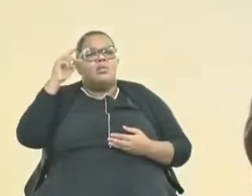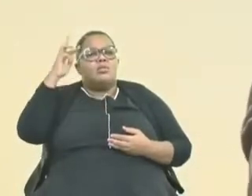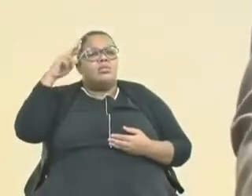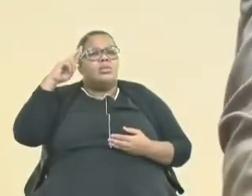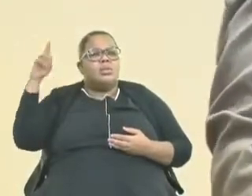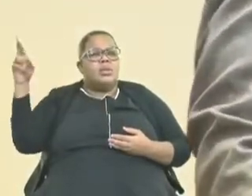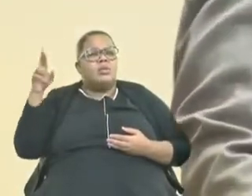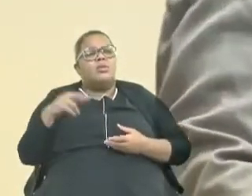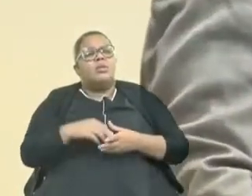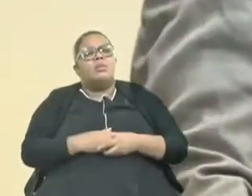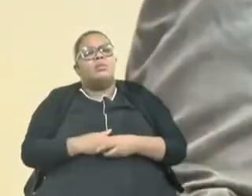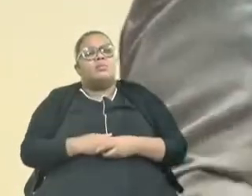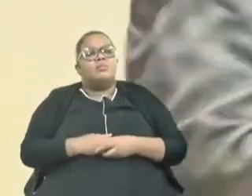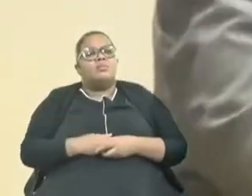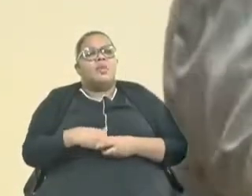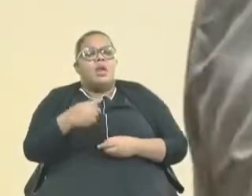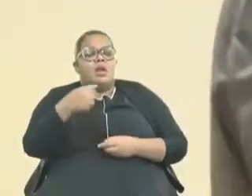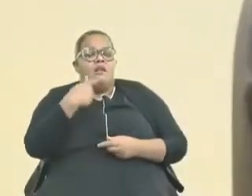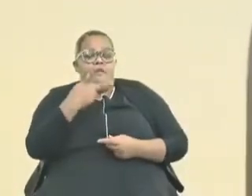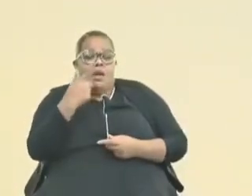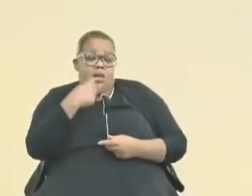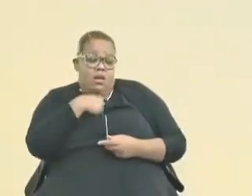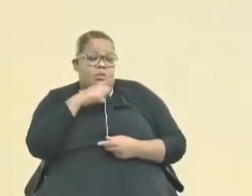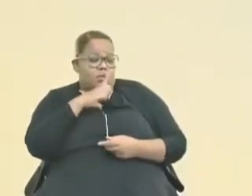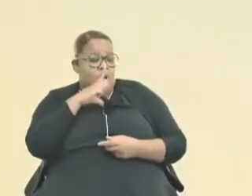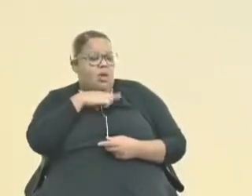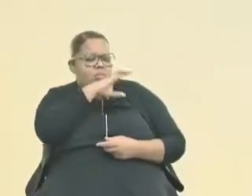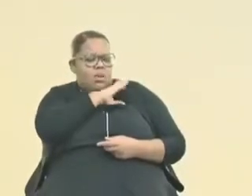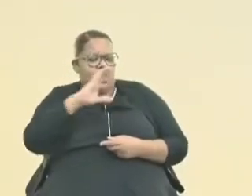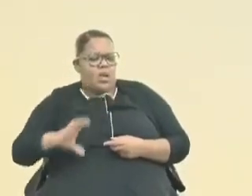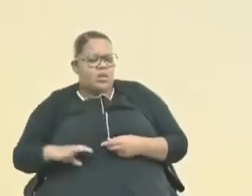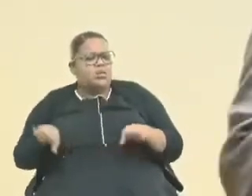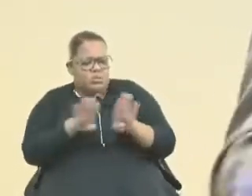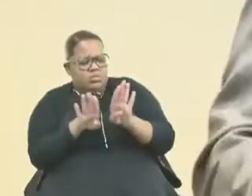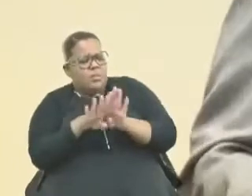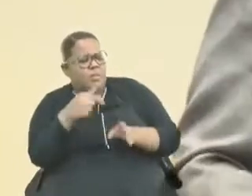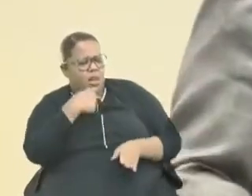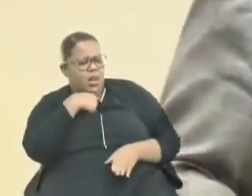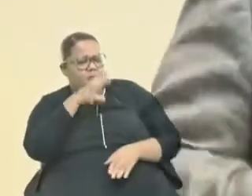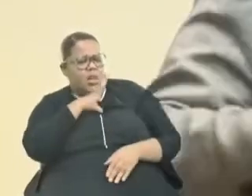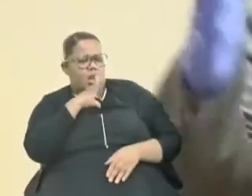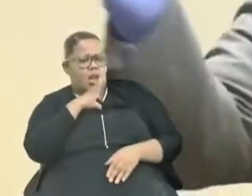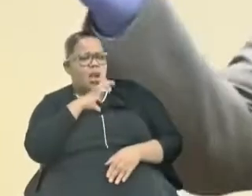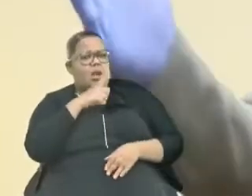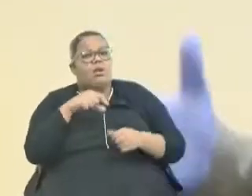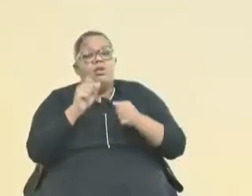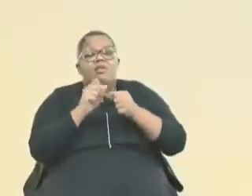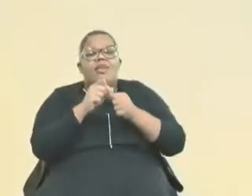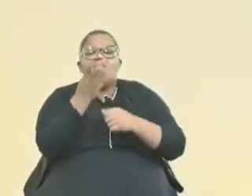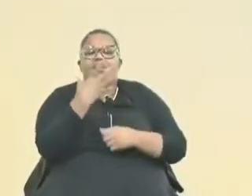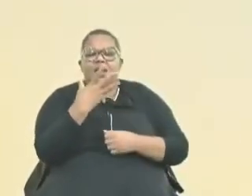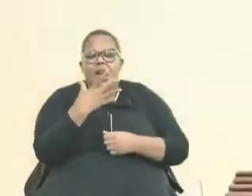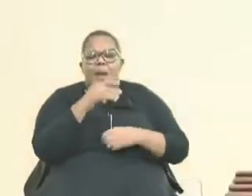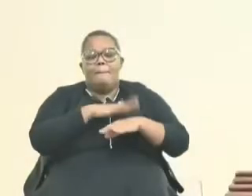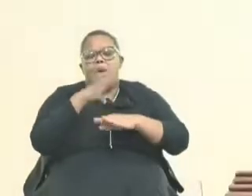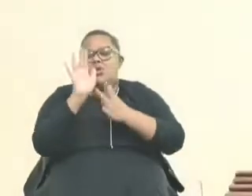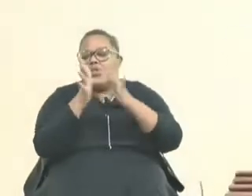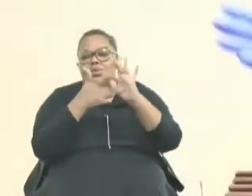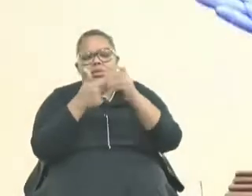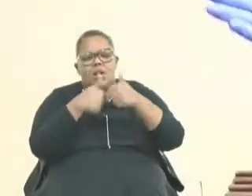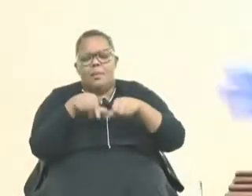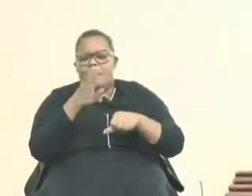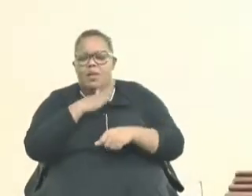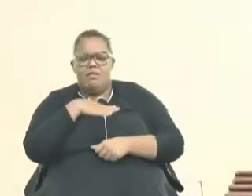e eu tenho Cristo eu também tenho tanta do jeito que quer faz o que quer mas Jesus tá na minha vida